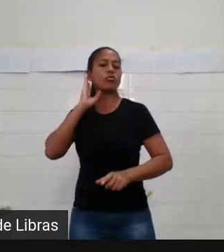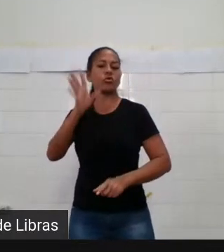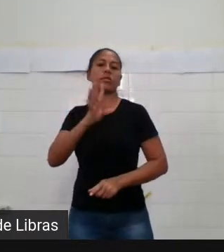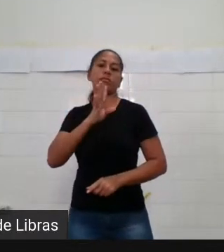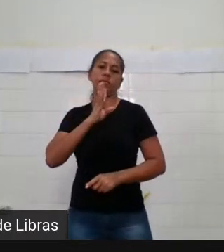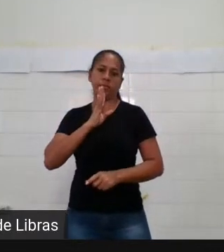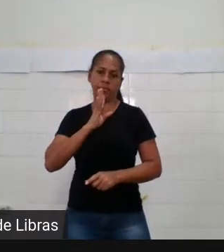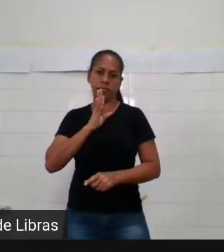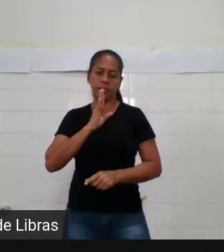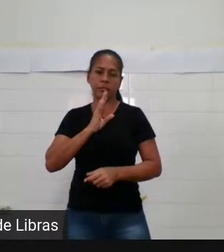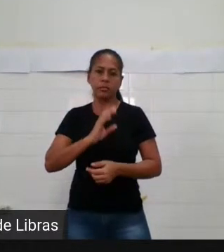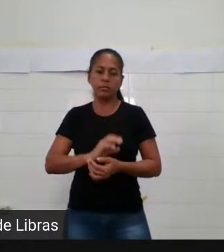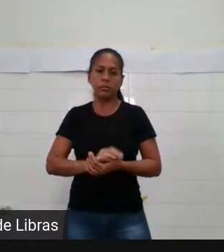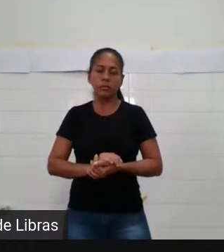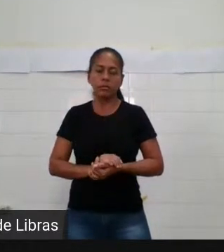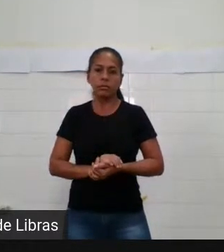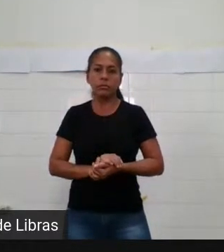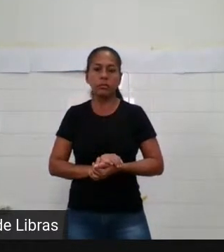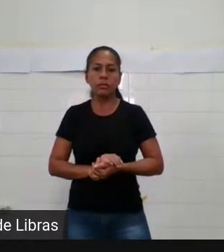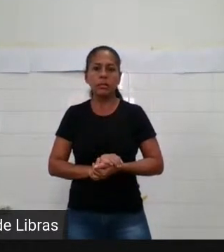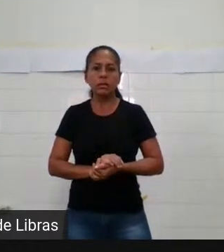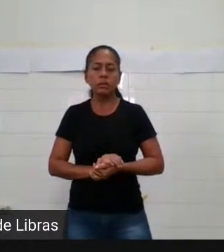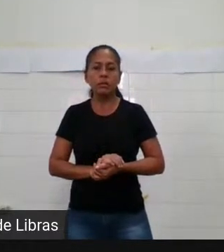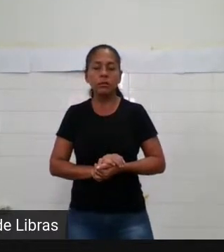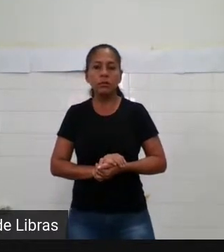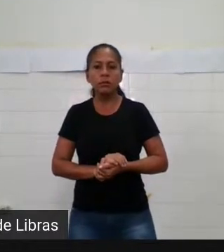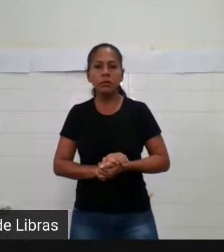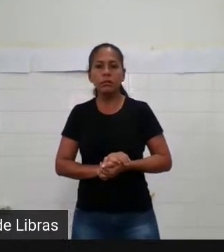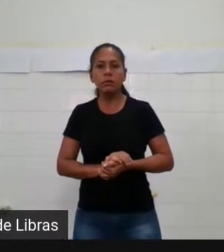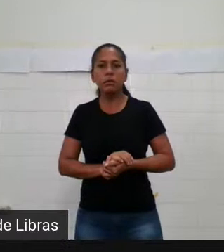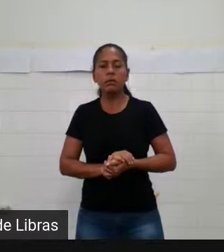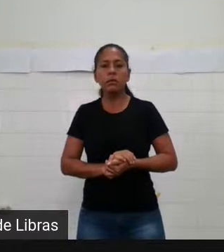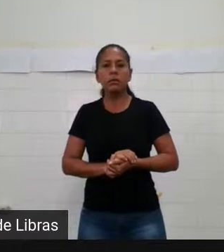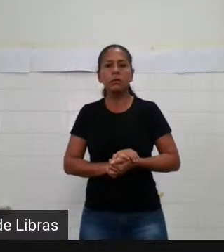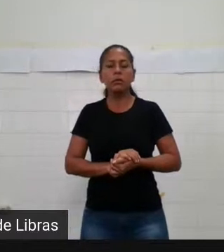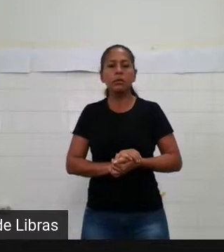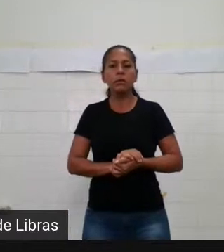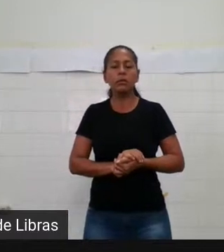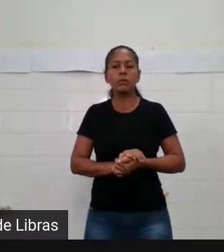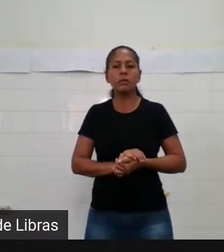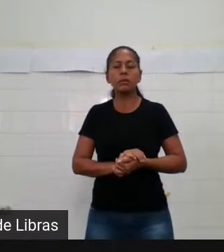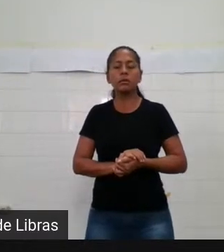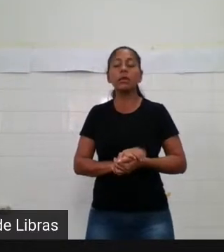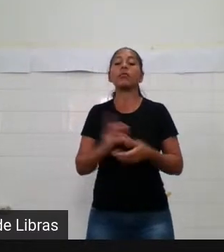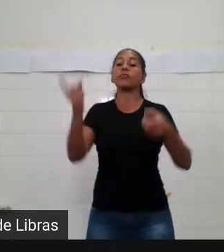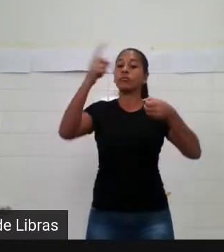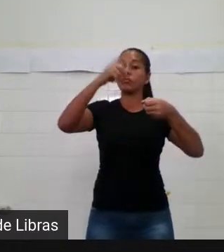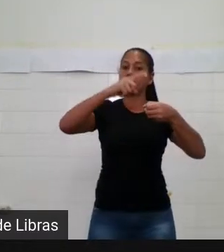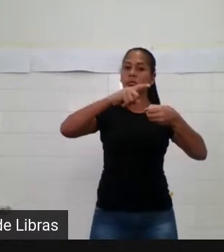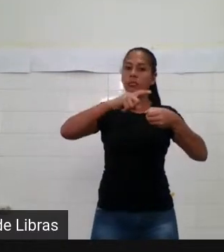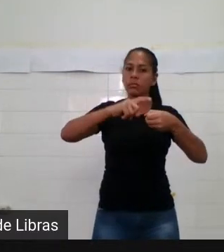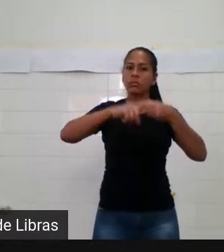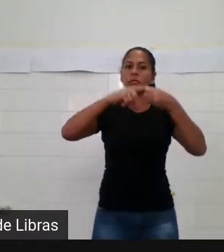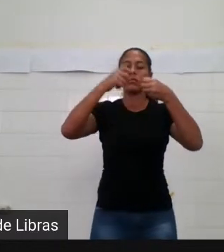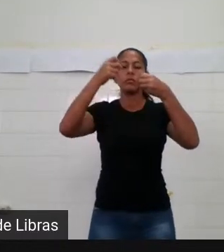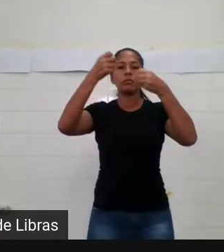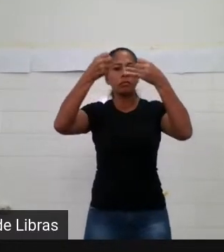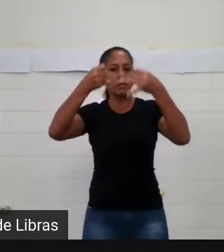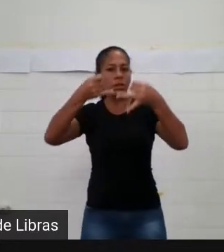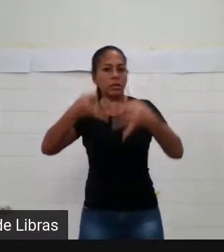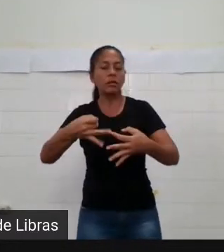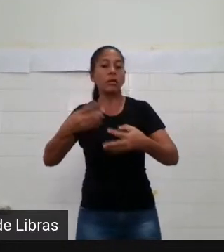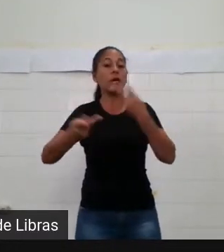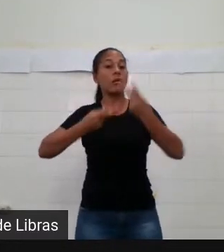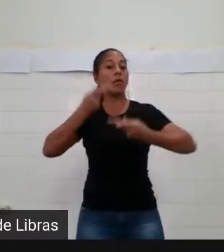é muito interessante como nós estamos a falar de autora, de autores